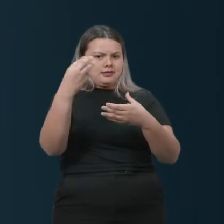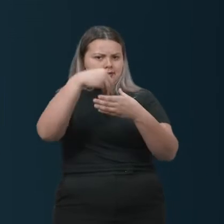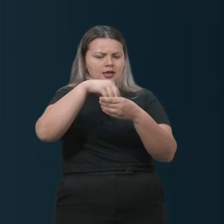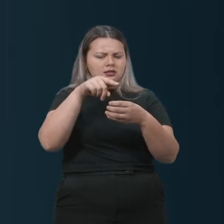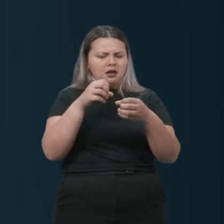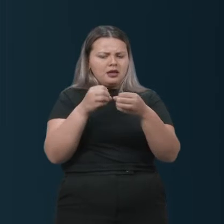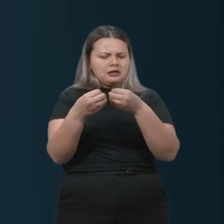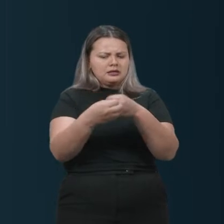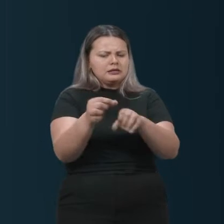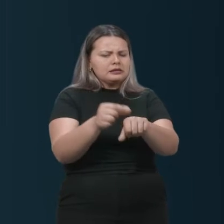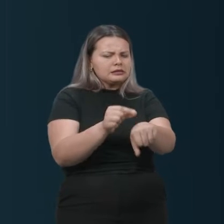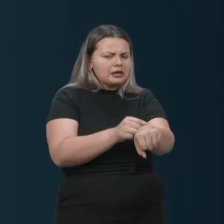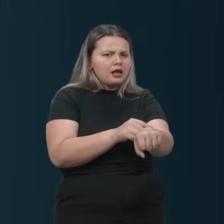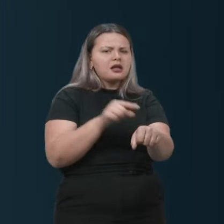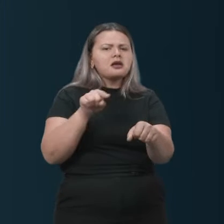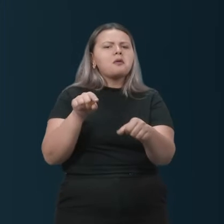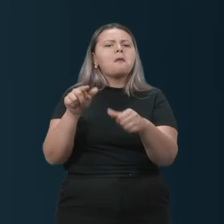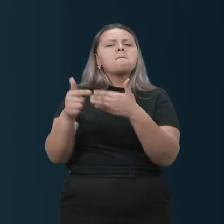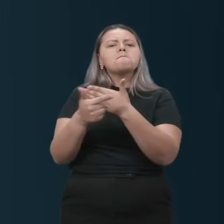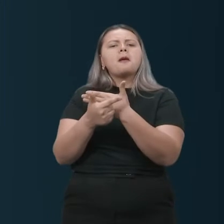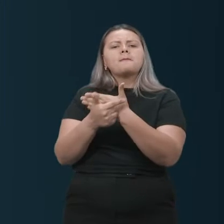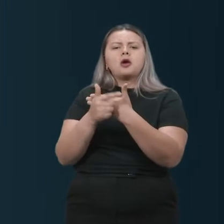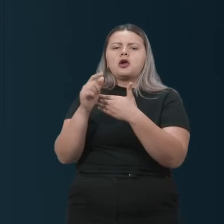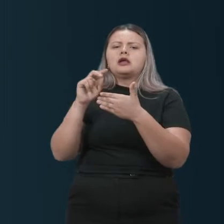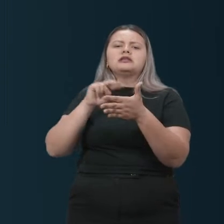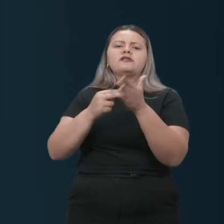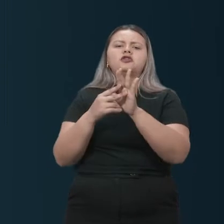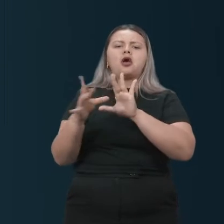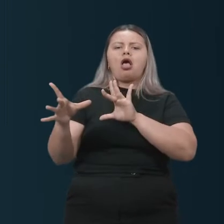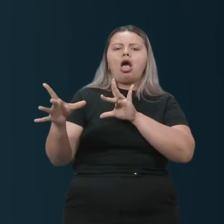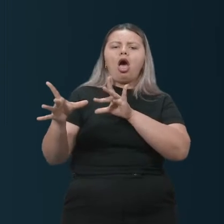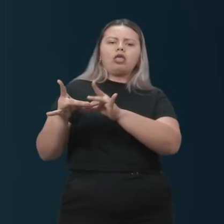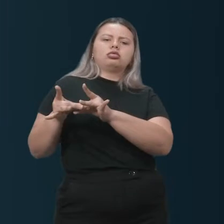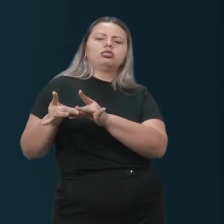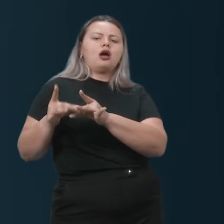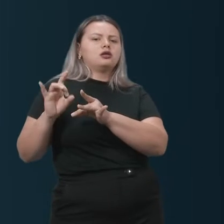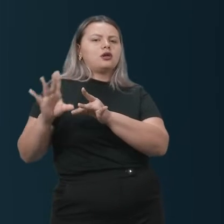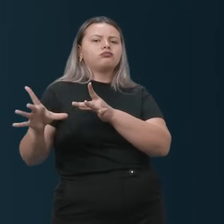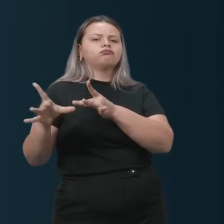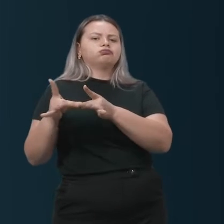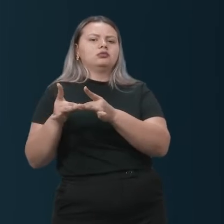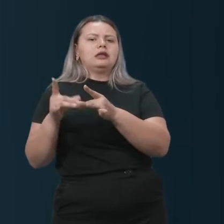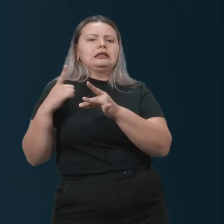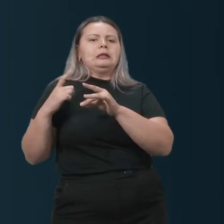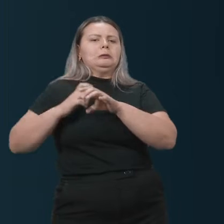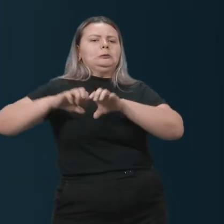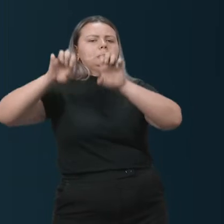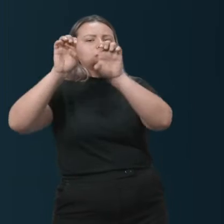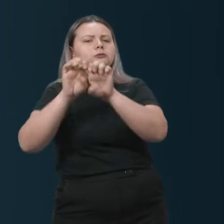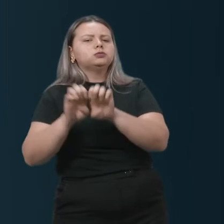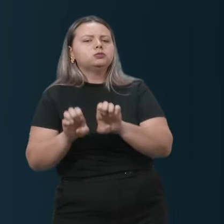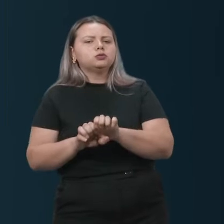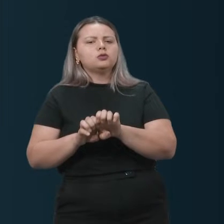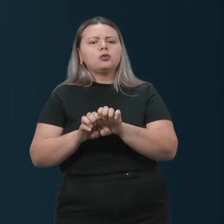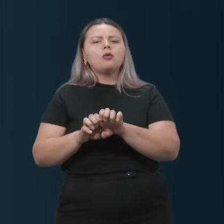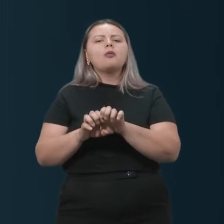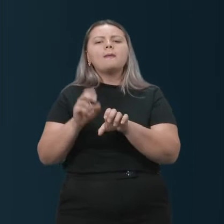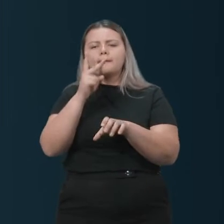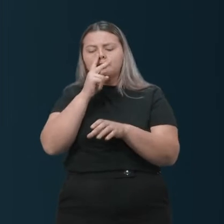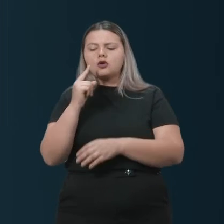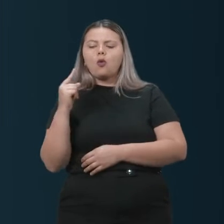células tinham a única função de manter os neurônios colados, unidos em uma